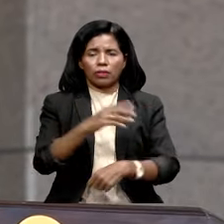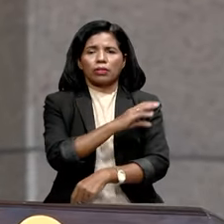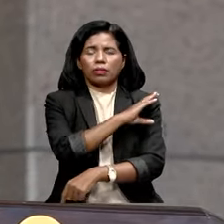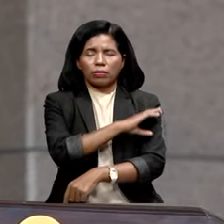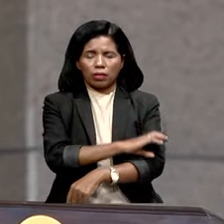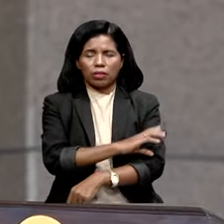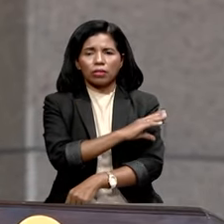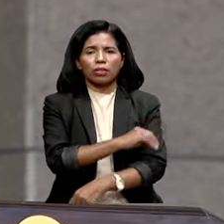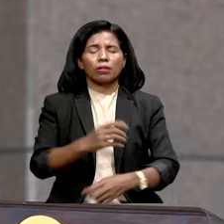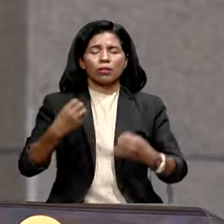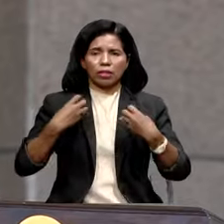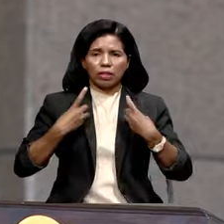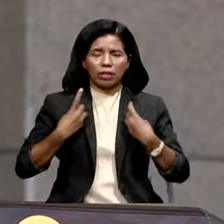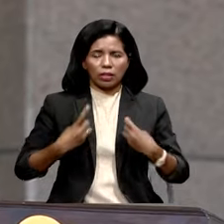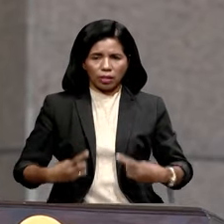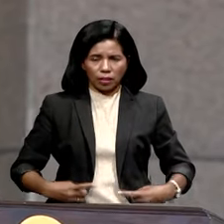Esforço e trabalho